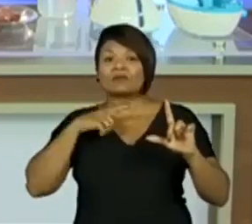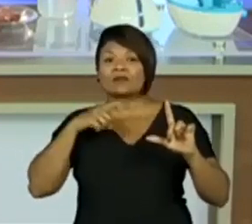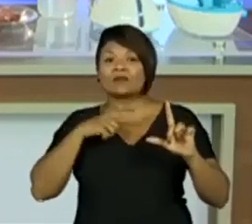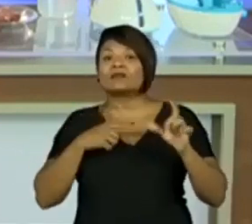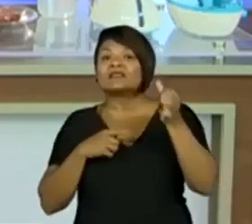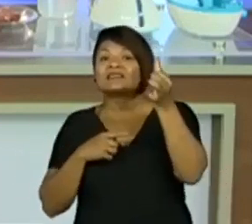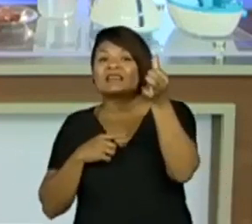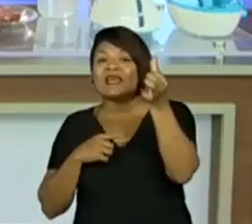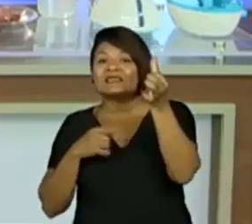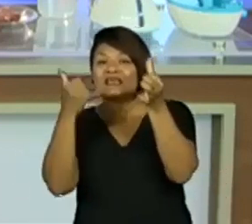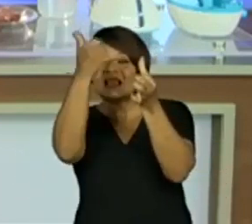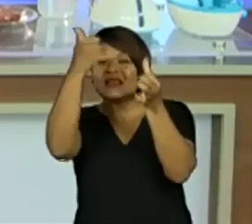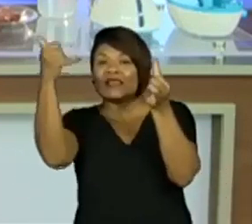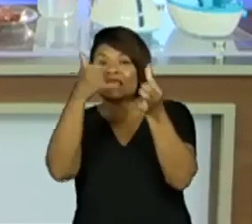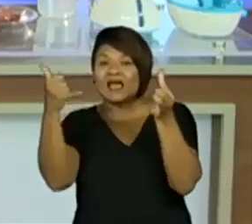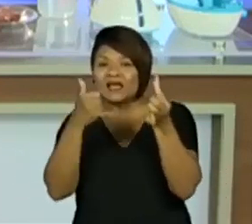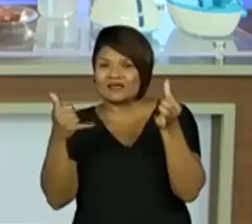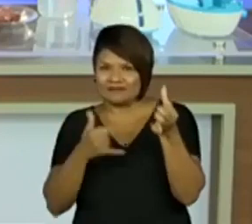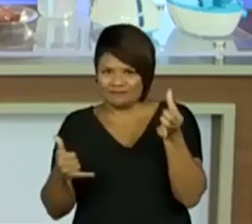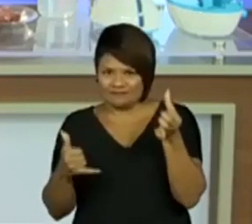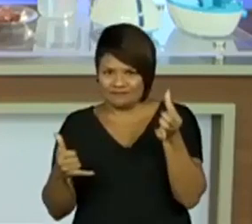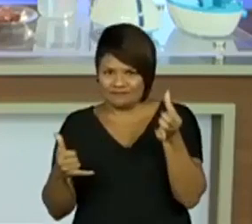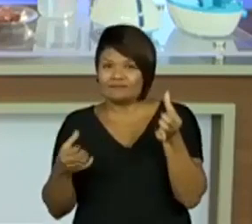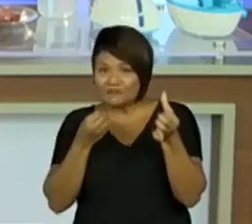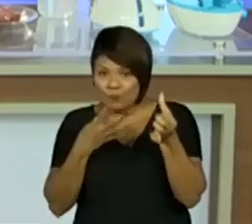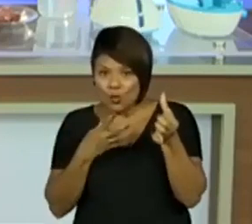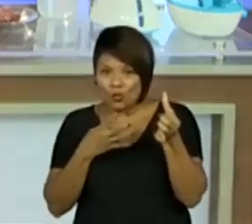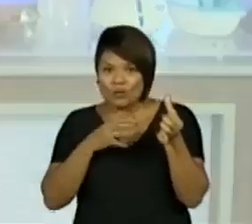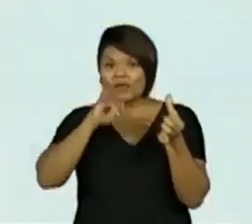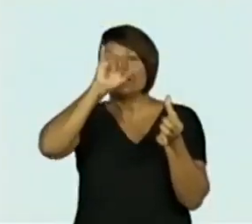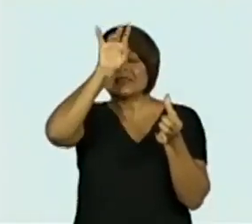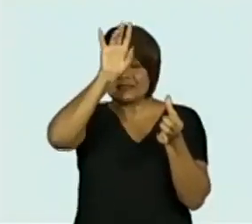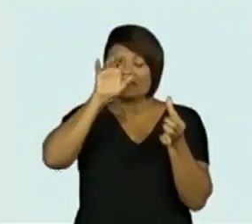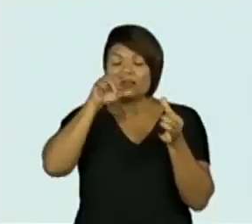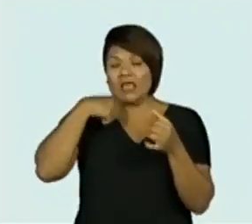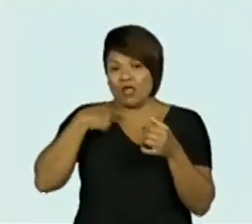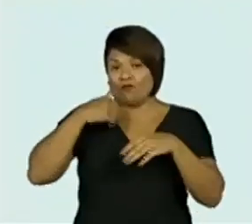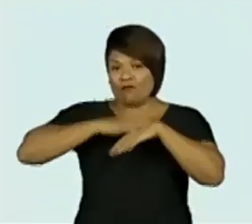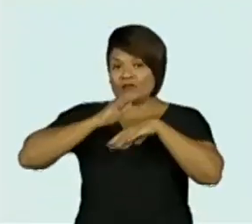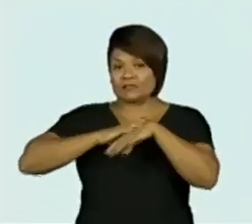caderno. Eu vou fazer aqui as linhas.